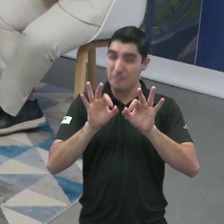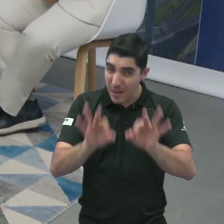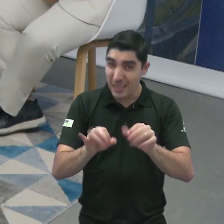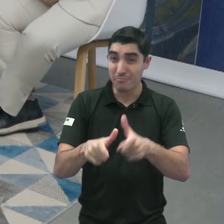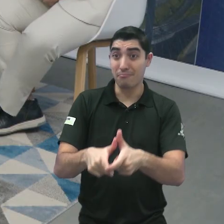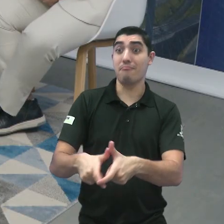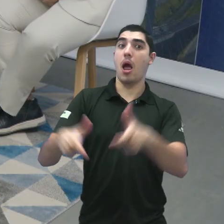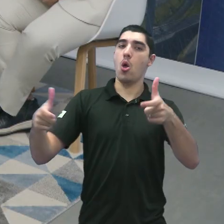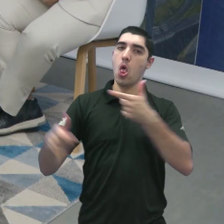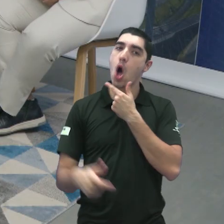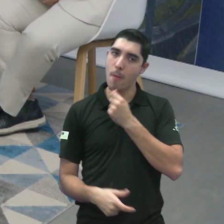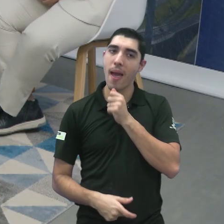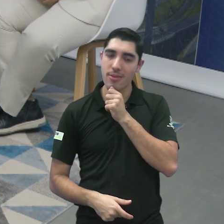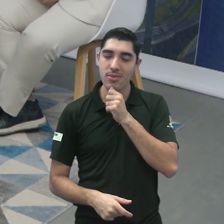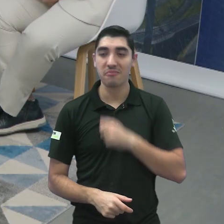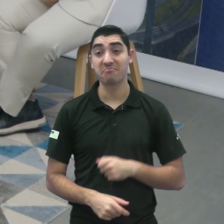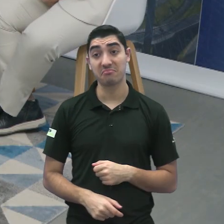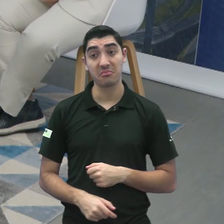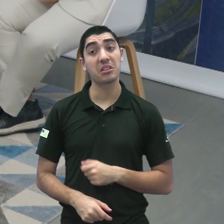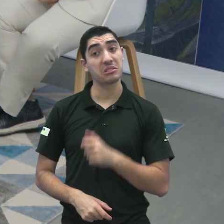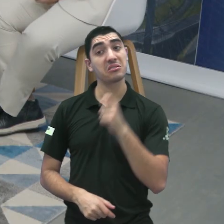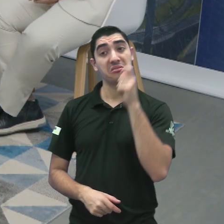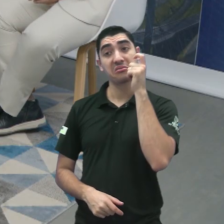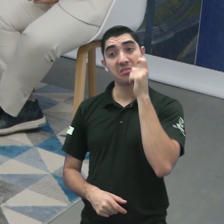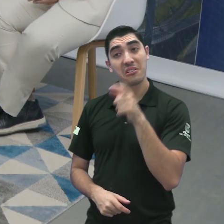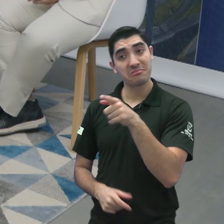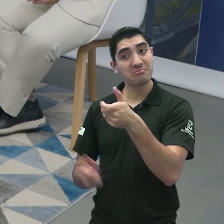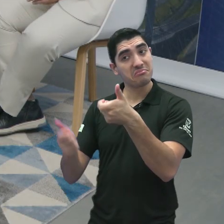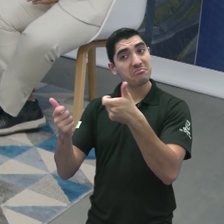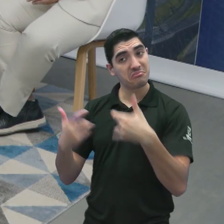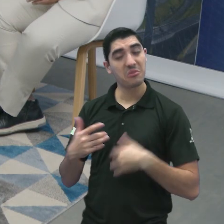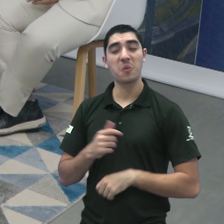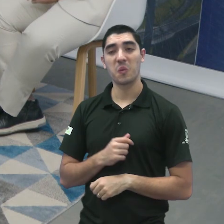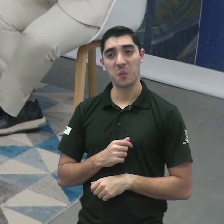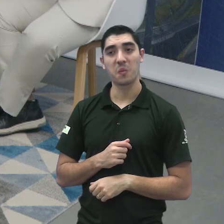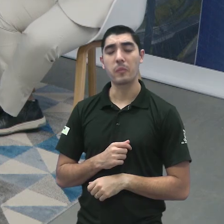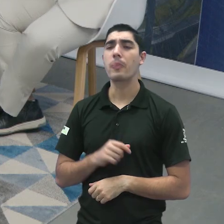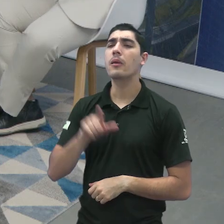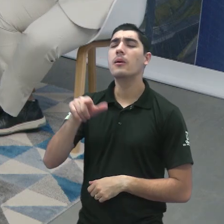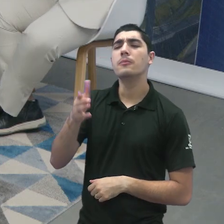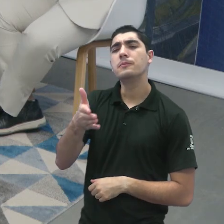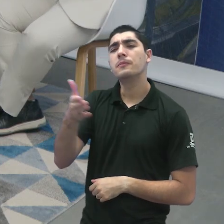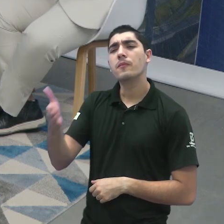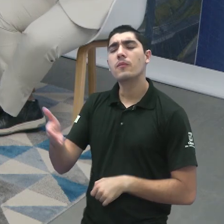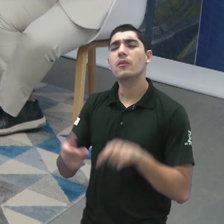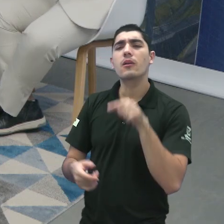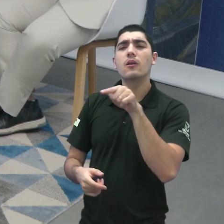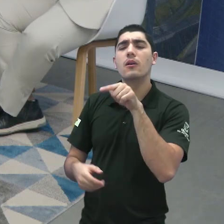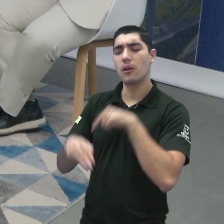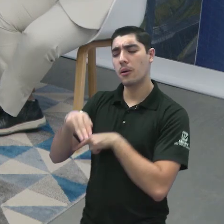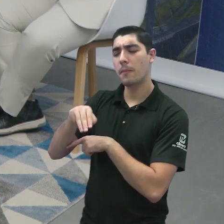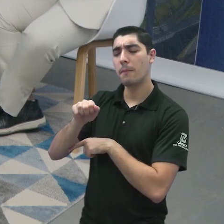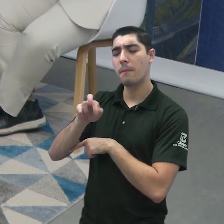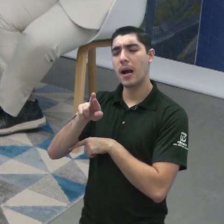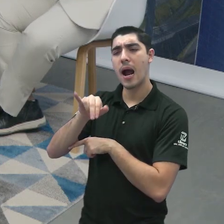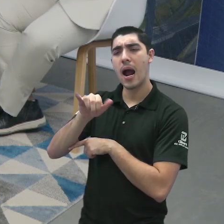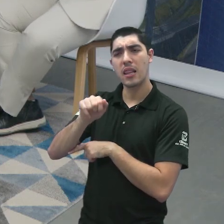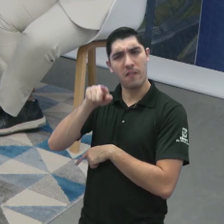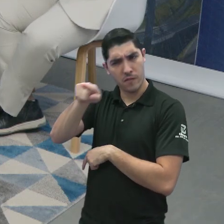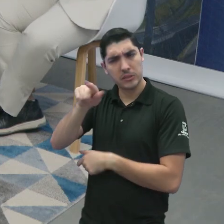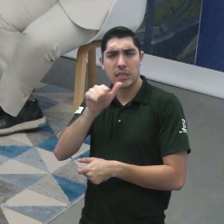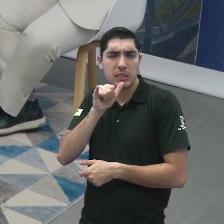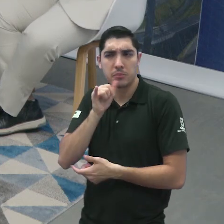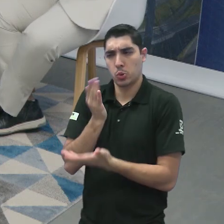Interessante essa questão que você levantou aqui, né? Maria Eduarda, em algum momento, né, no seu estudo, você que está